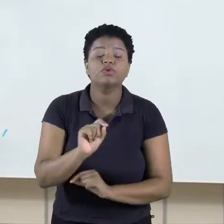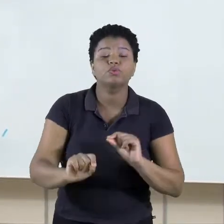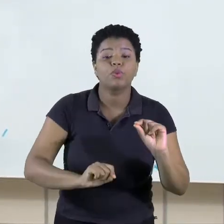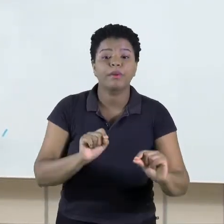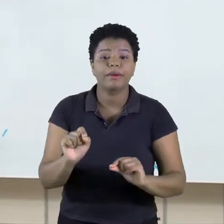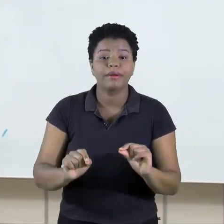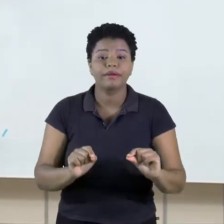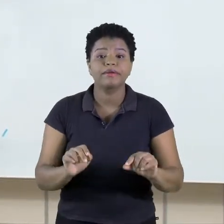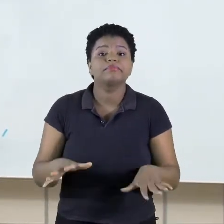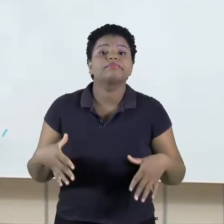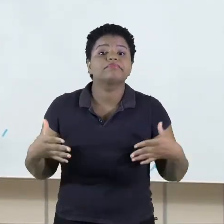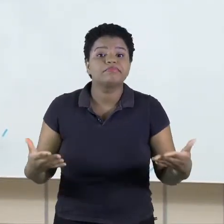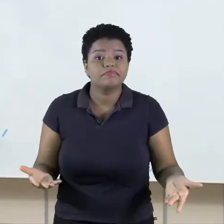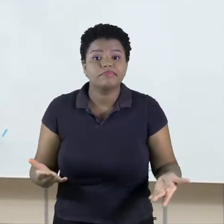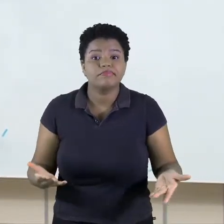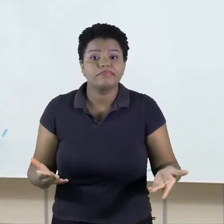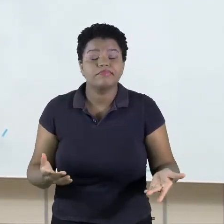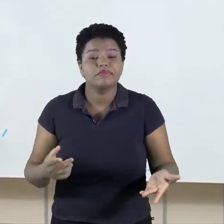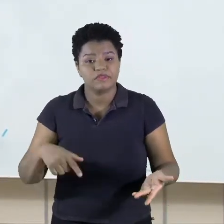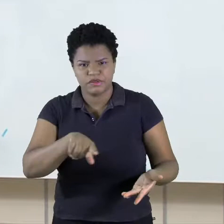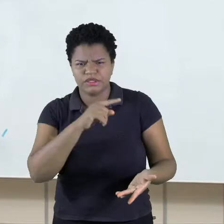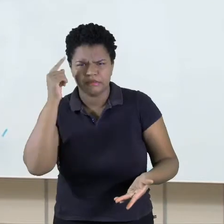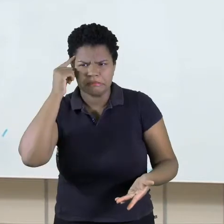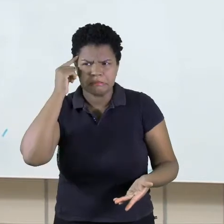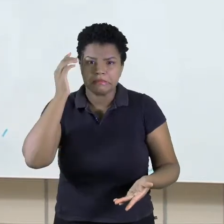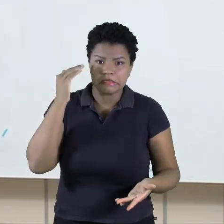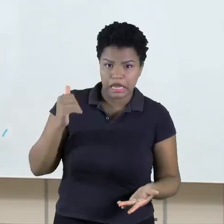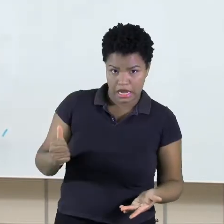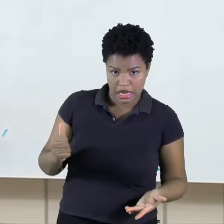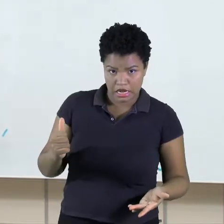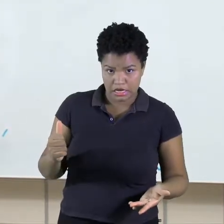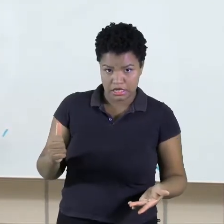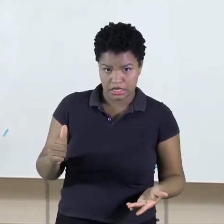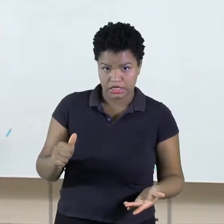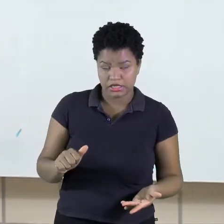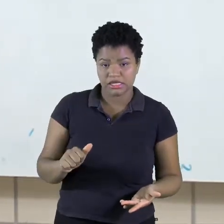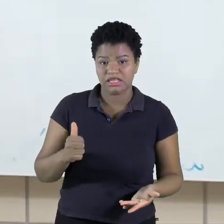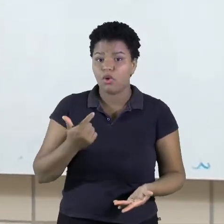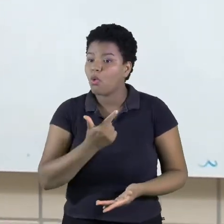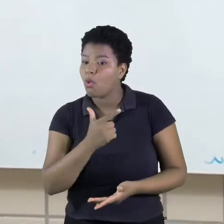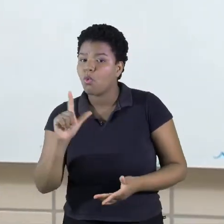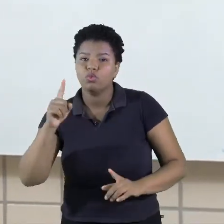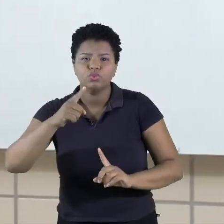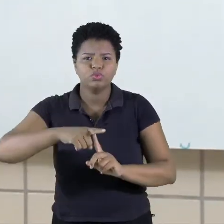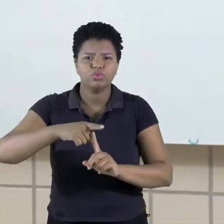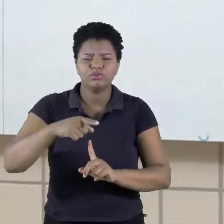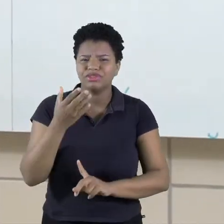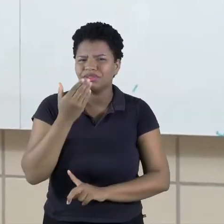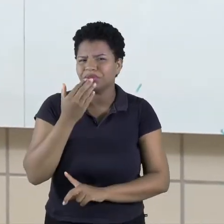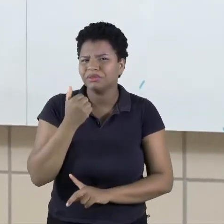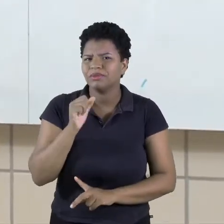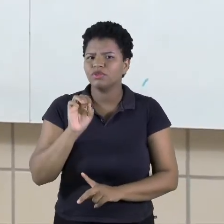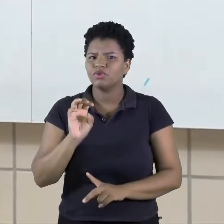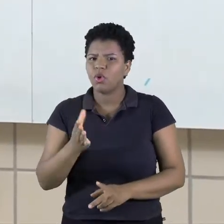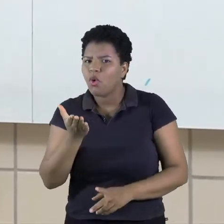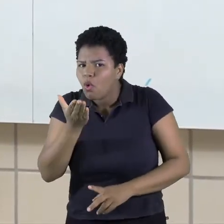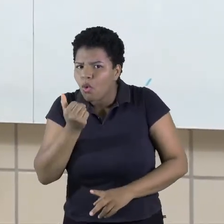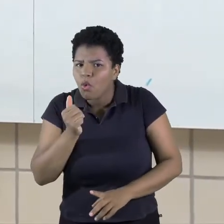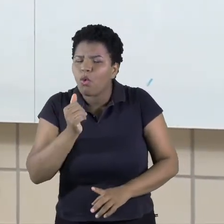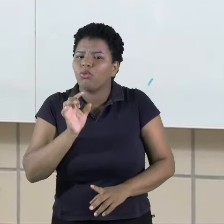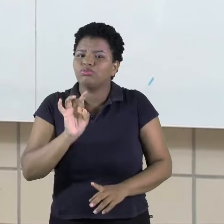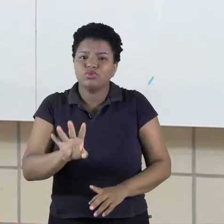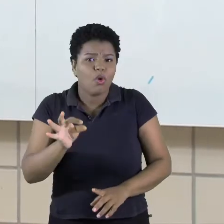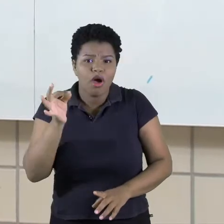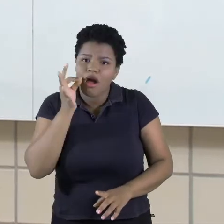E aí? Vocês têm uma noção? Se ela não tiver outro tipo de alimento, se aquela cobra se alimentar apenas daquele rato,